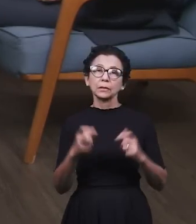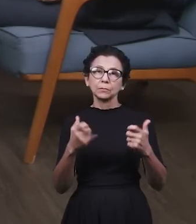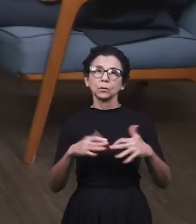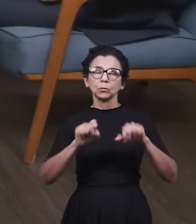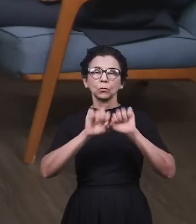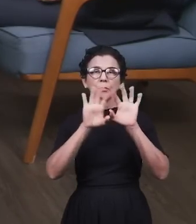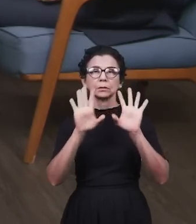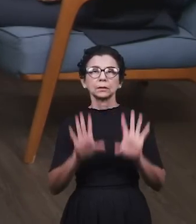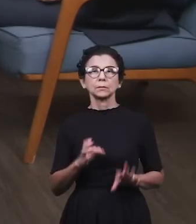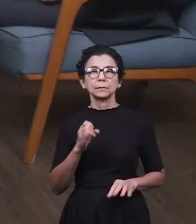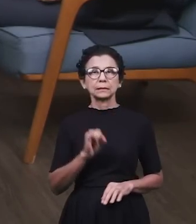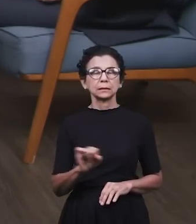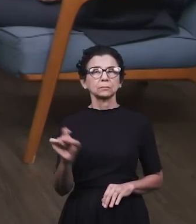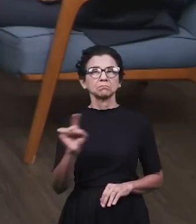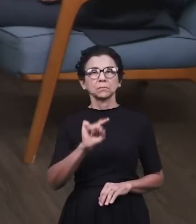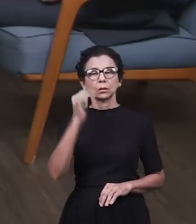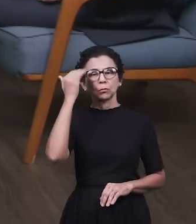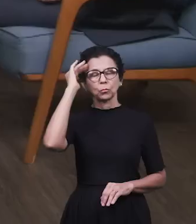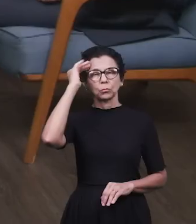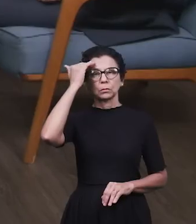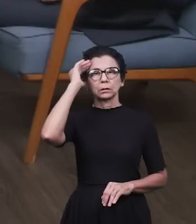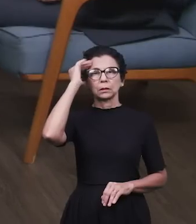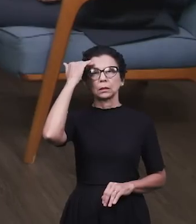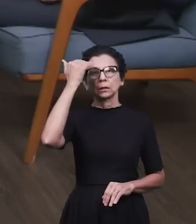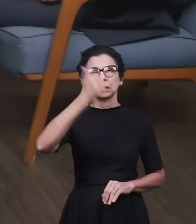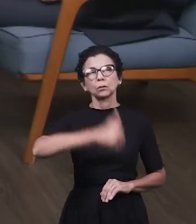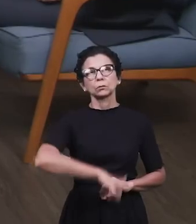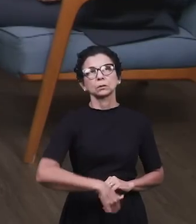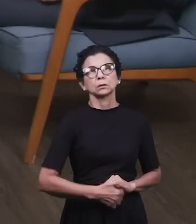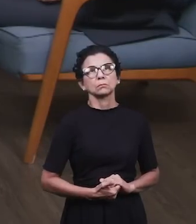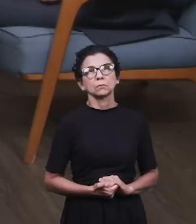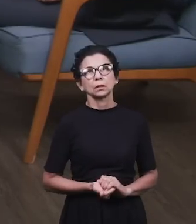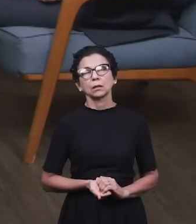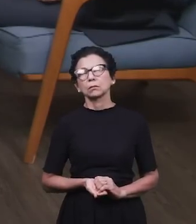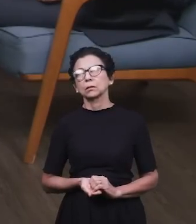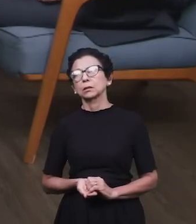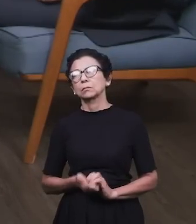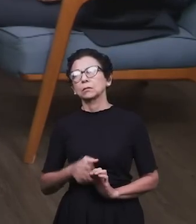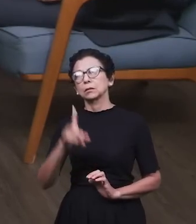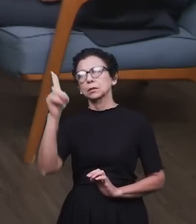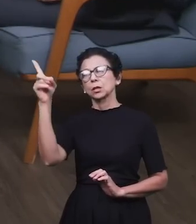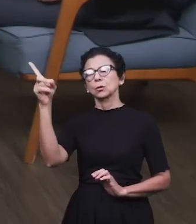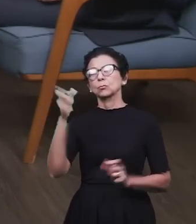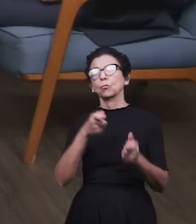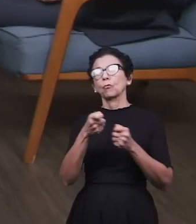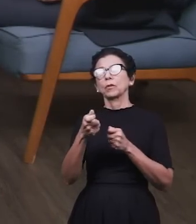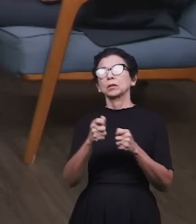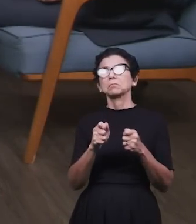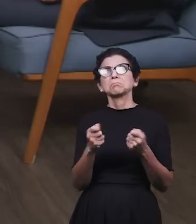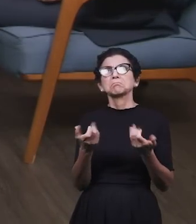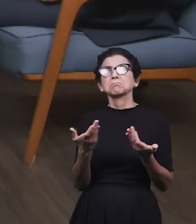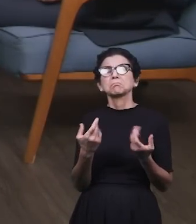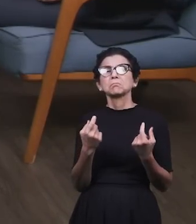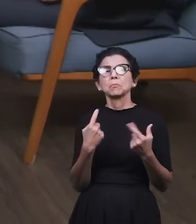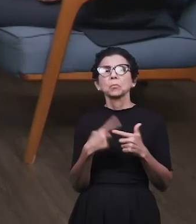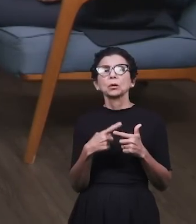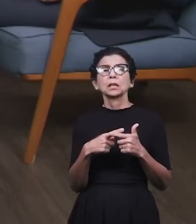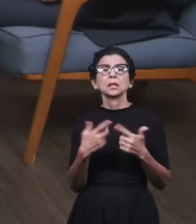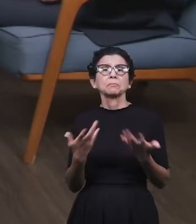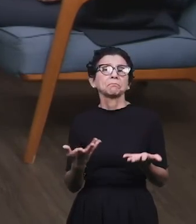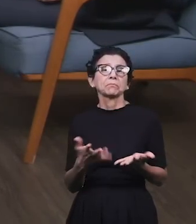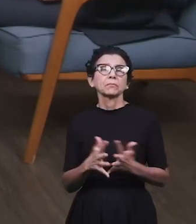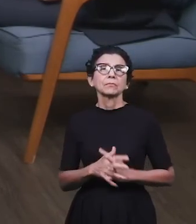entendeu ainda o benefício ou os benefícios de ser governado por Deus. Eu penso